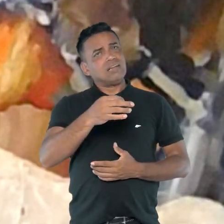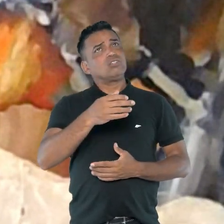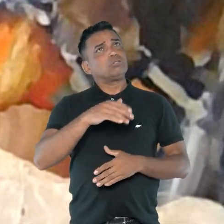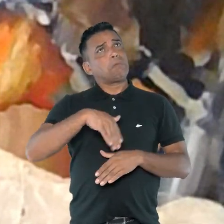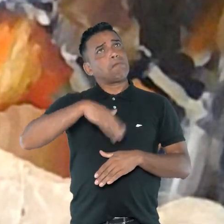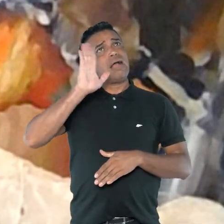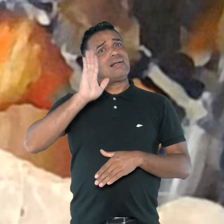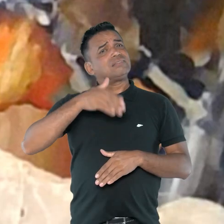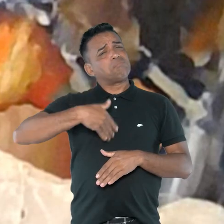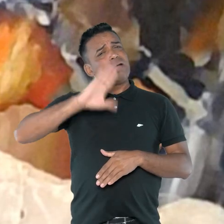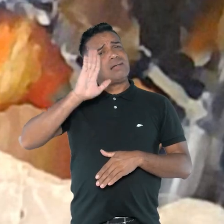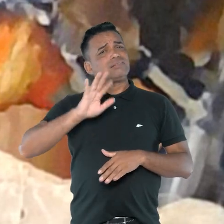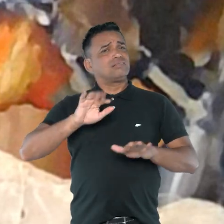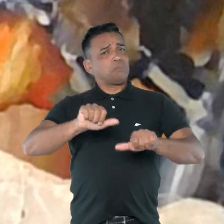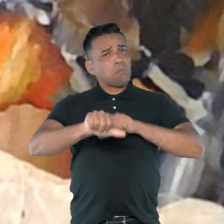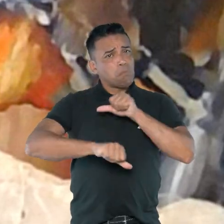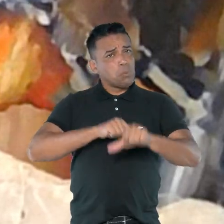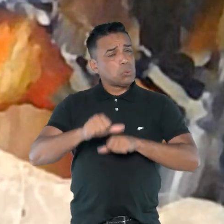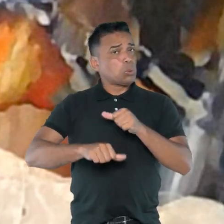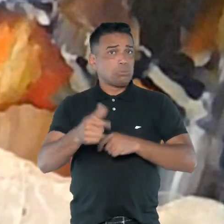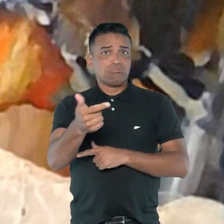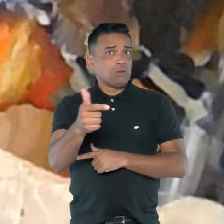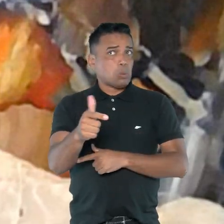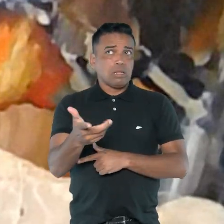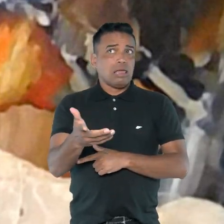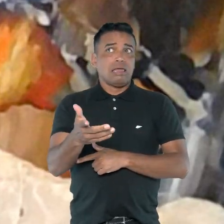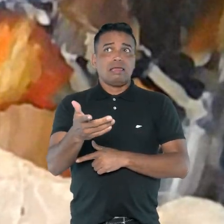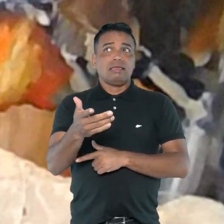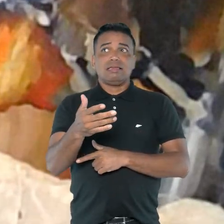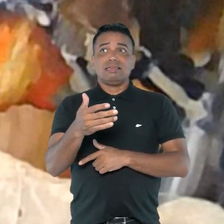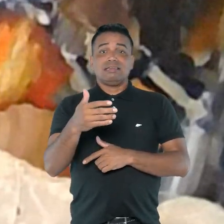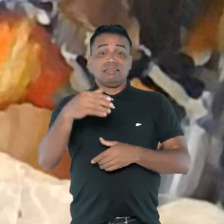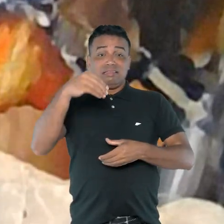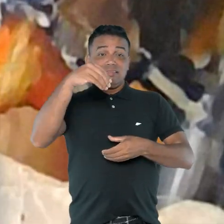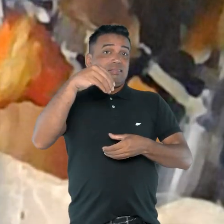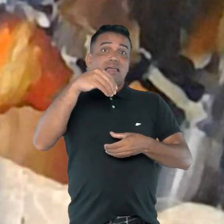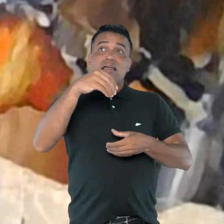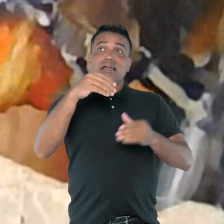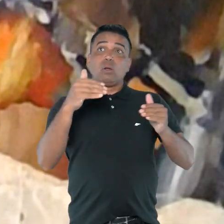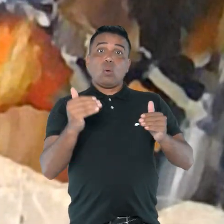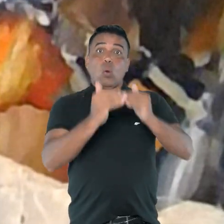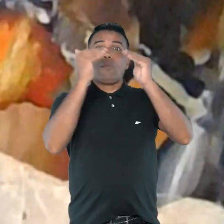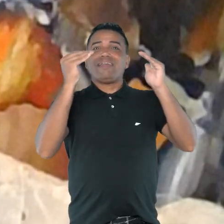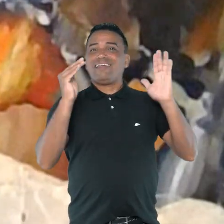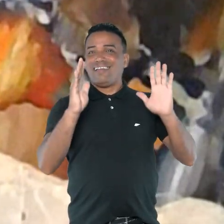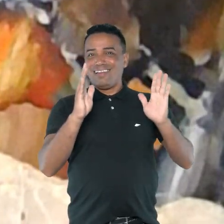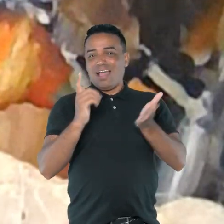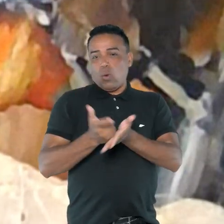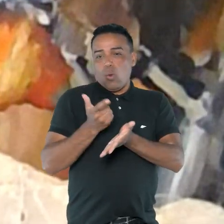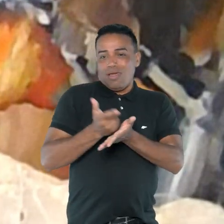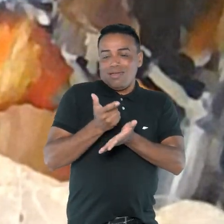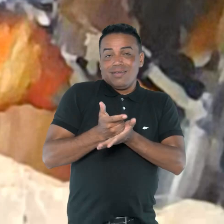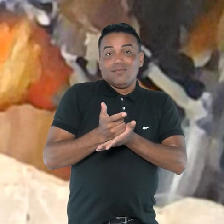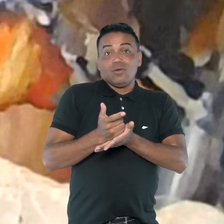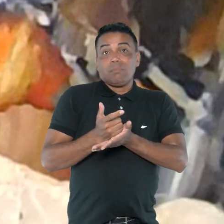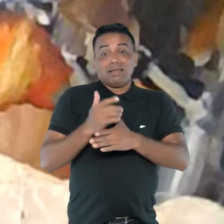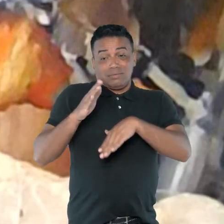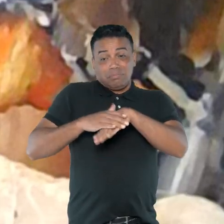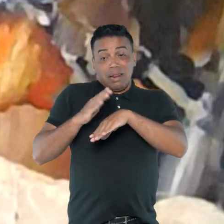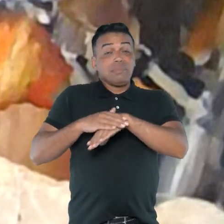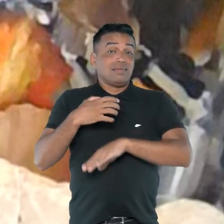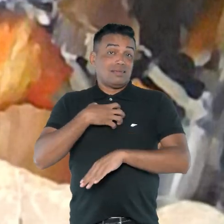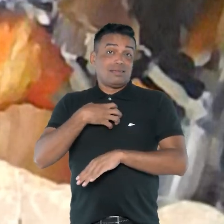Mas eu acho que o que mais mudou não tem muito a ver com o livro em si, mas com o quanto